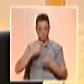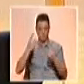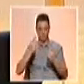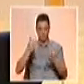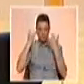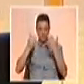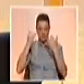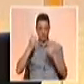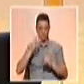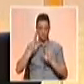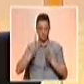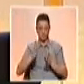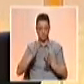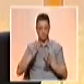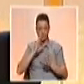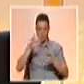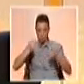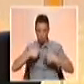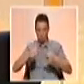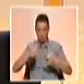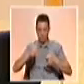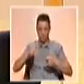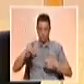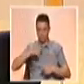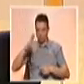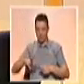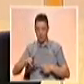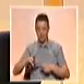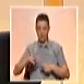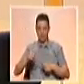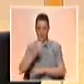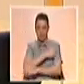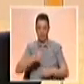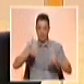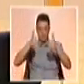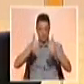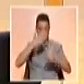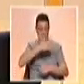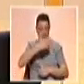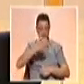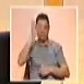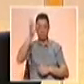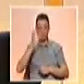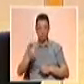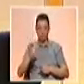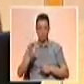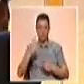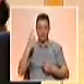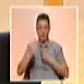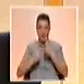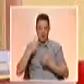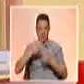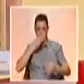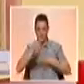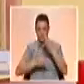Paula tinha referido do consumo a nível nacional, e o consumo urbano são 17%. E, portanto, às vezes estamos aqui